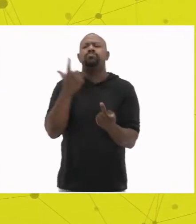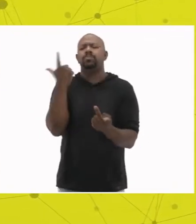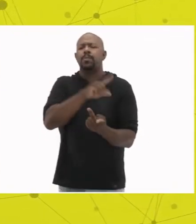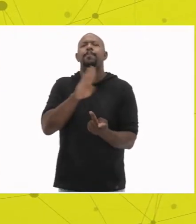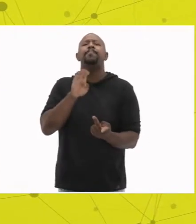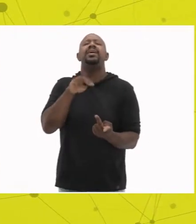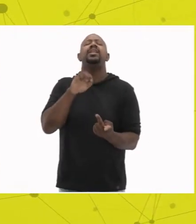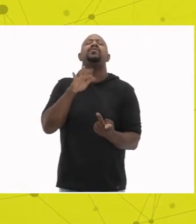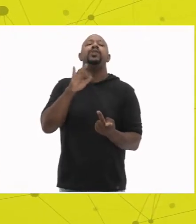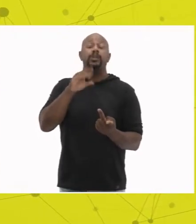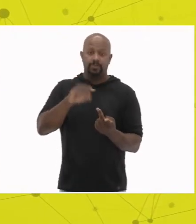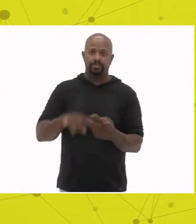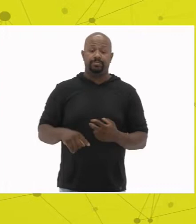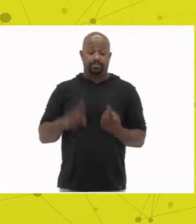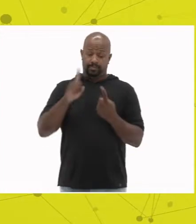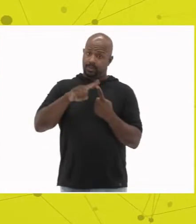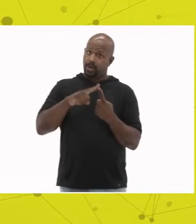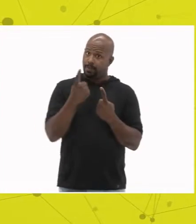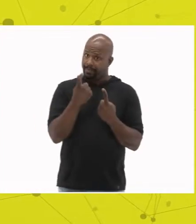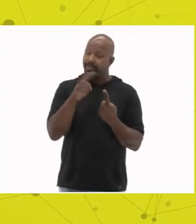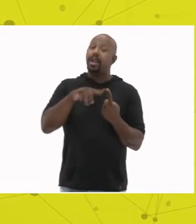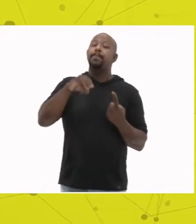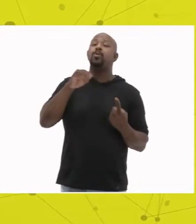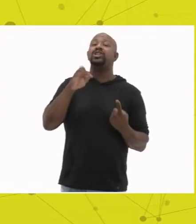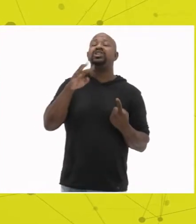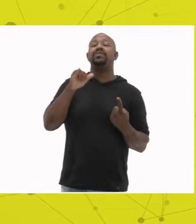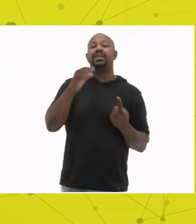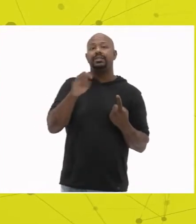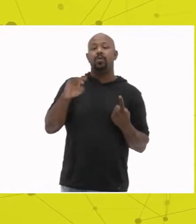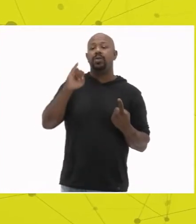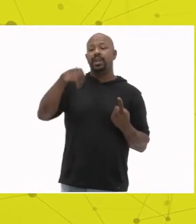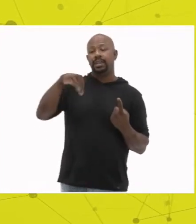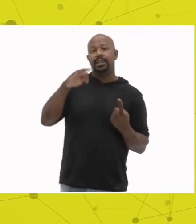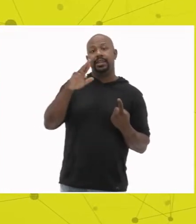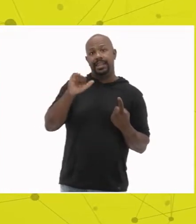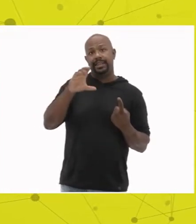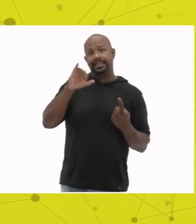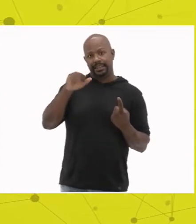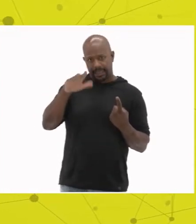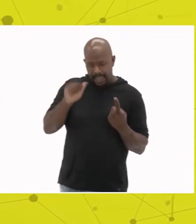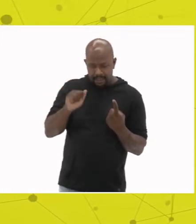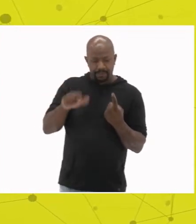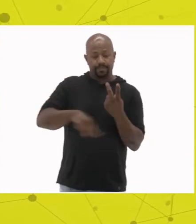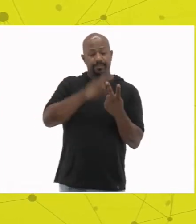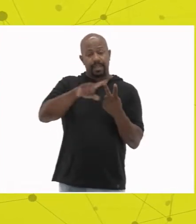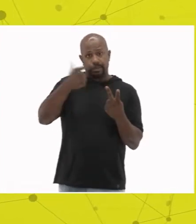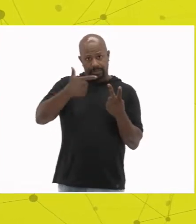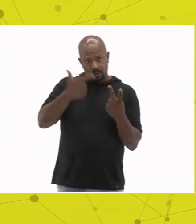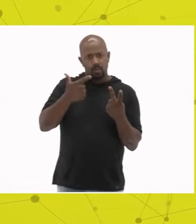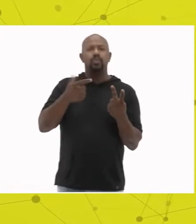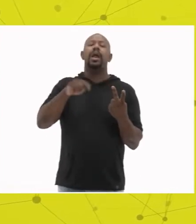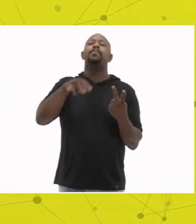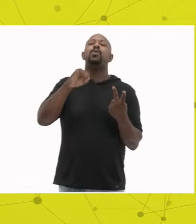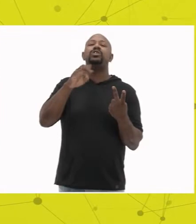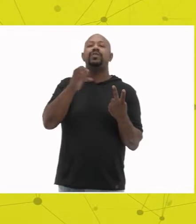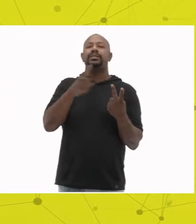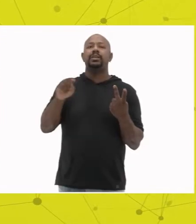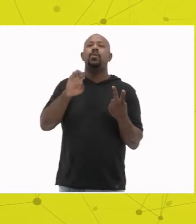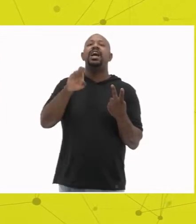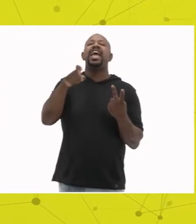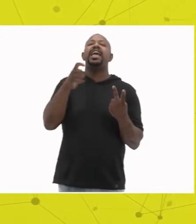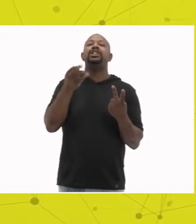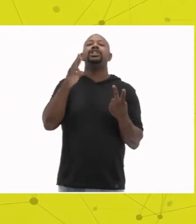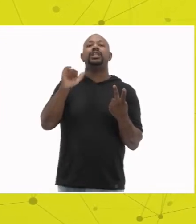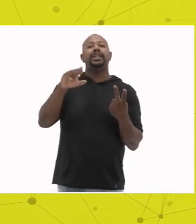benefício. A motivação do primeiro tipo nós chamamos de motivação intrínseca. A motivação do segundo tipo nós chamamos de